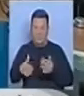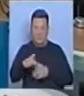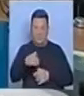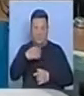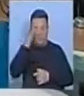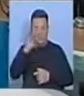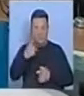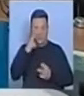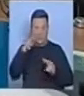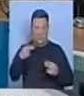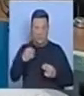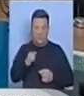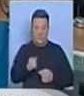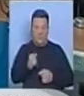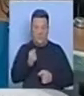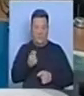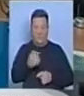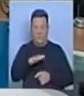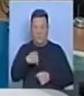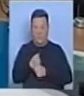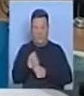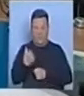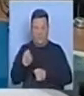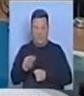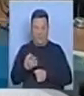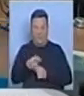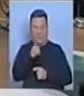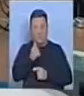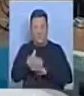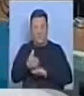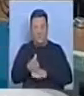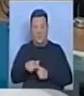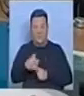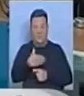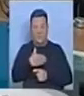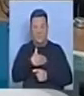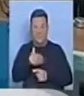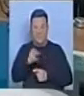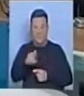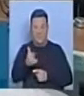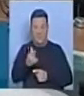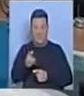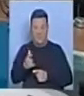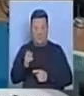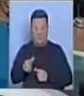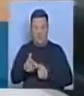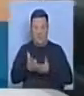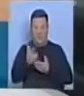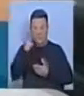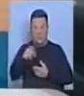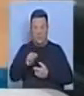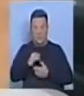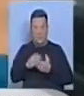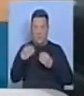que é um reconhecimento desse mesmo trabalho, nomeadamente através do Departamento de Saúde Ambiental, da sua licenciatura. Os nossos alunos